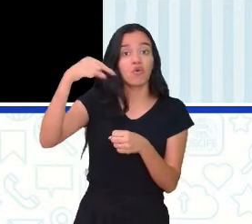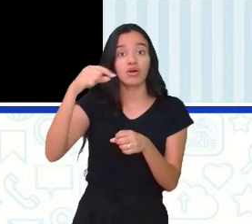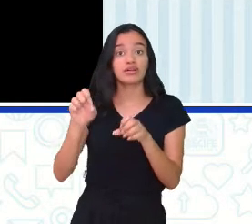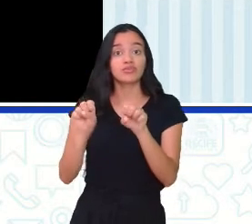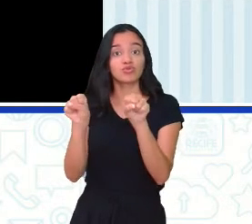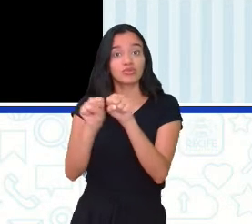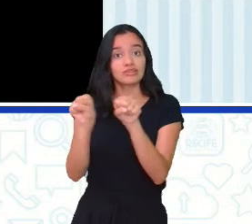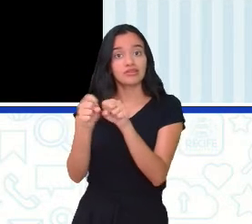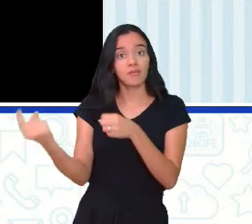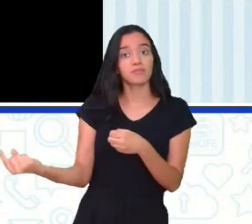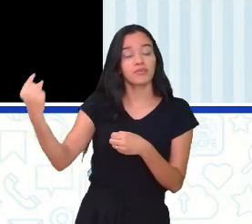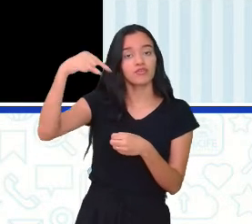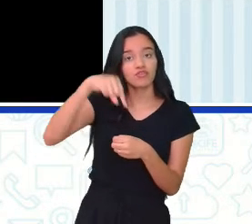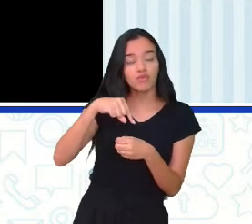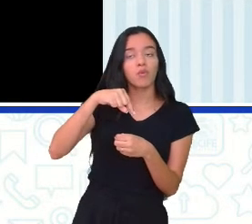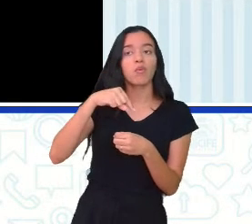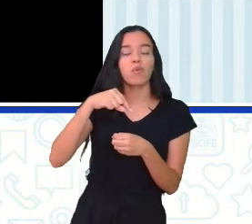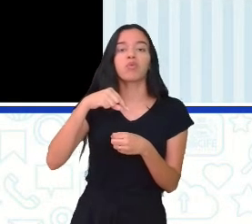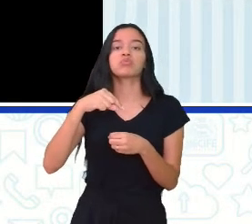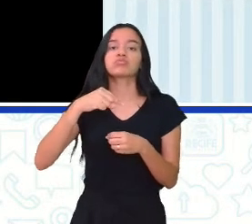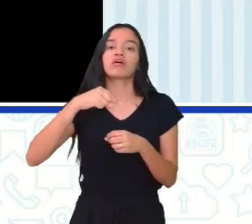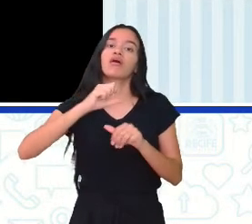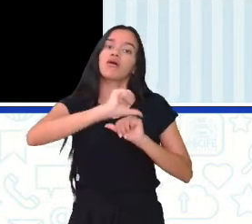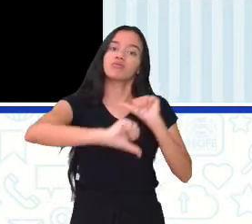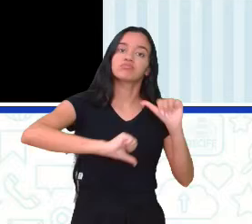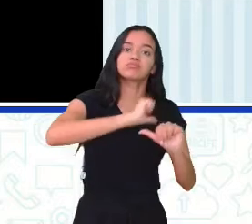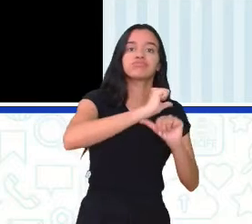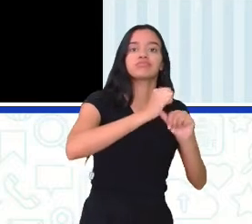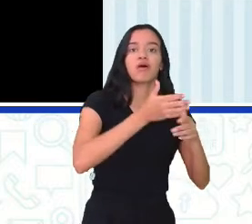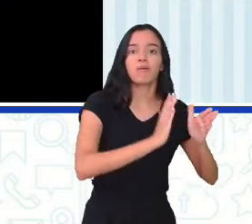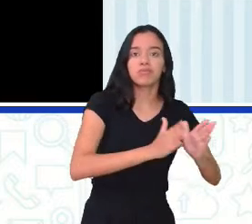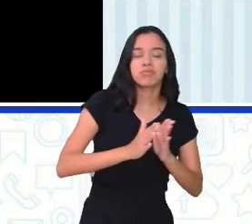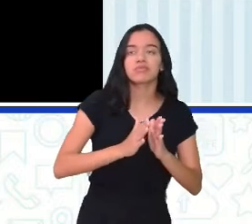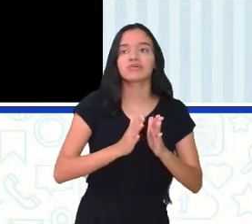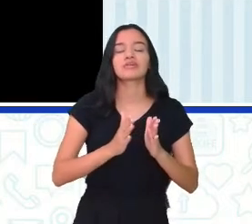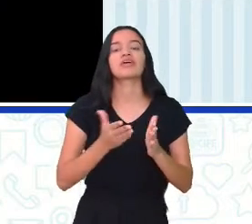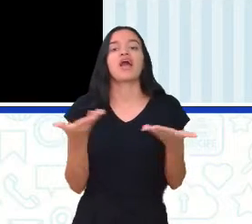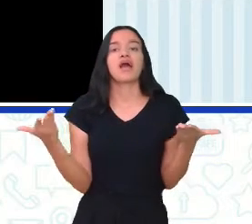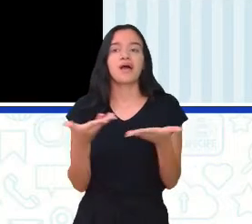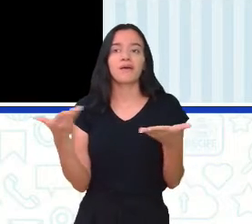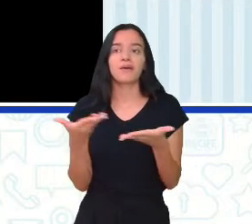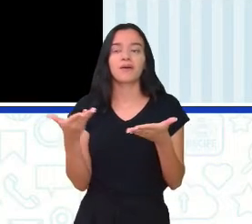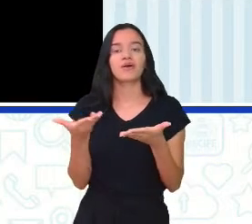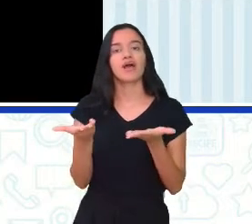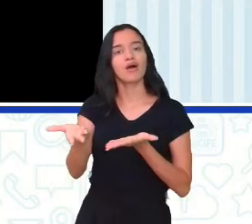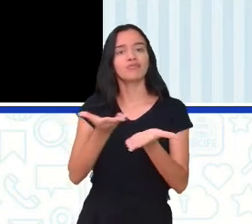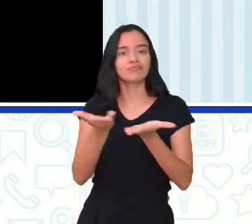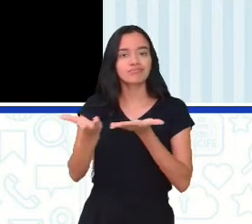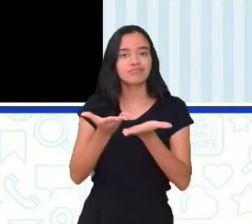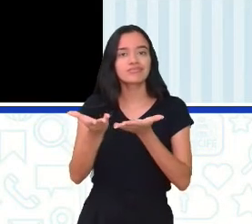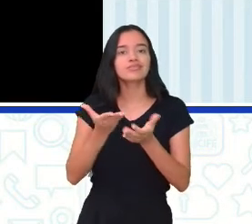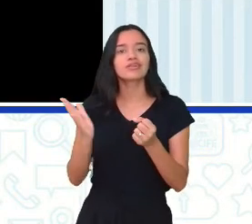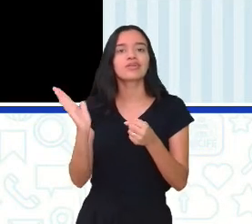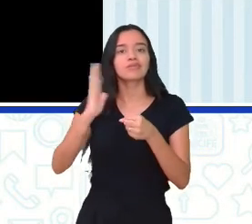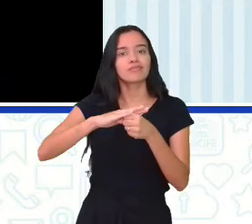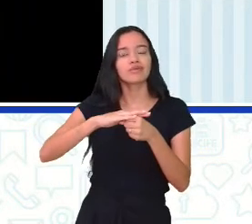segue novamente para a estação elevatória de esgoto. Com essa última etapa, o tratamento de esgoto chega ao